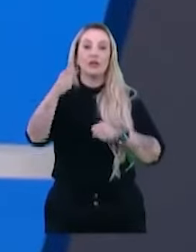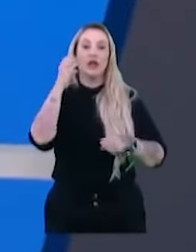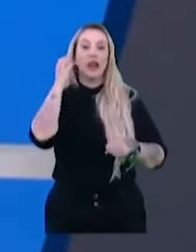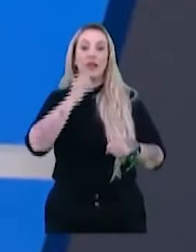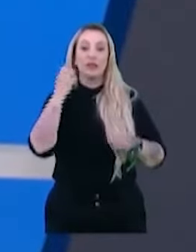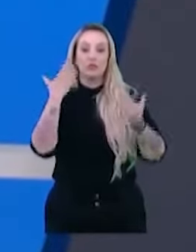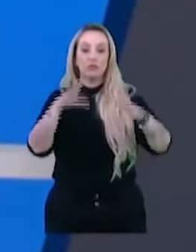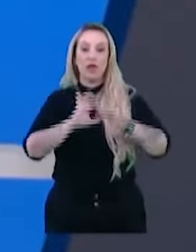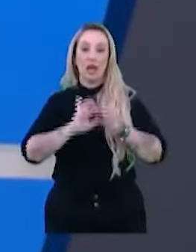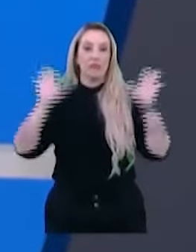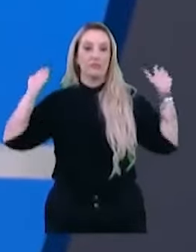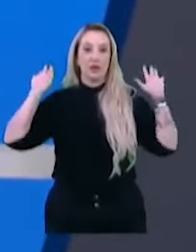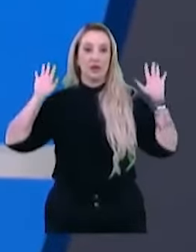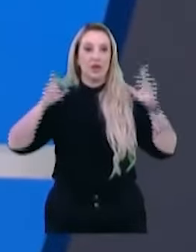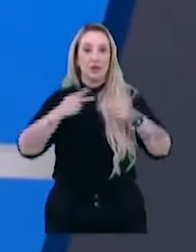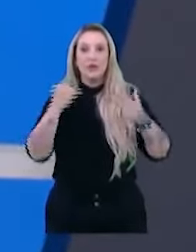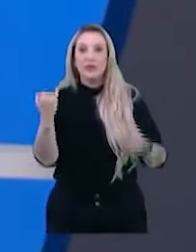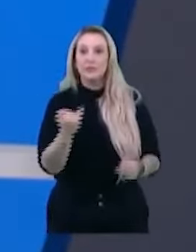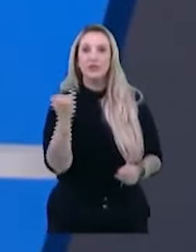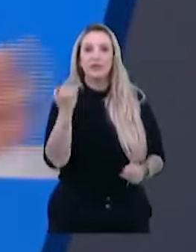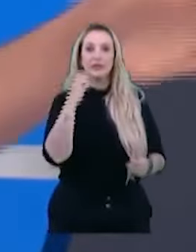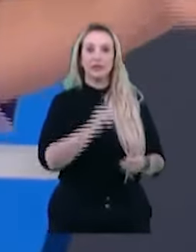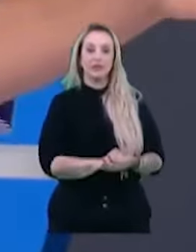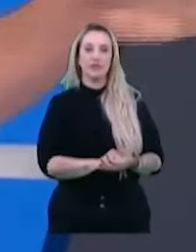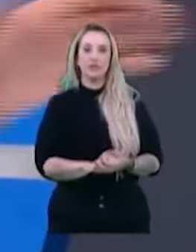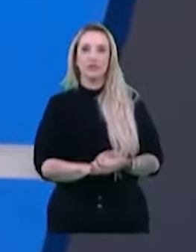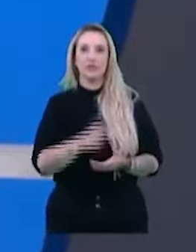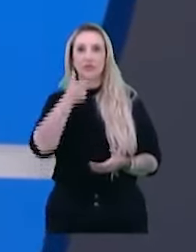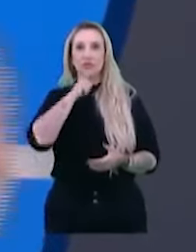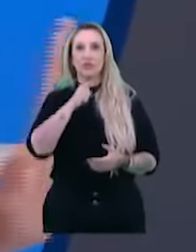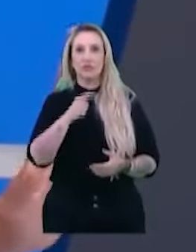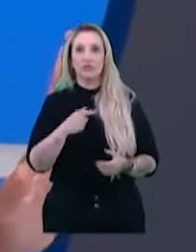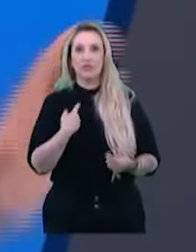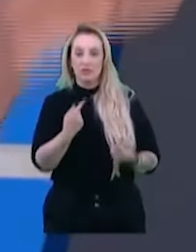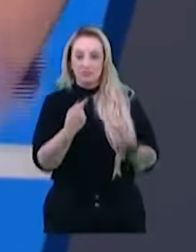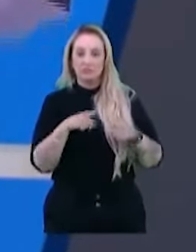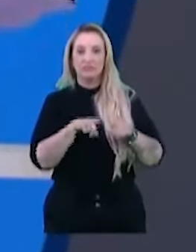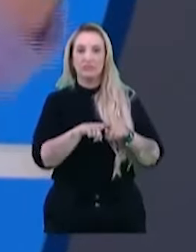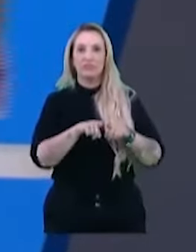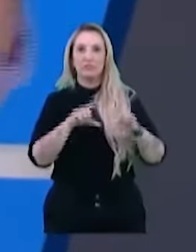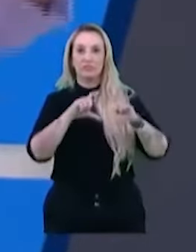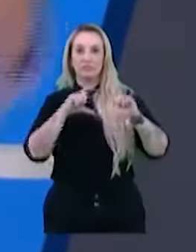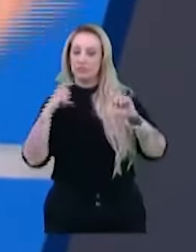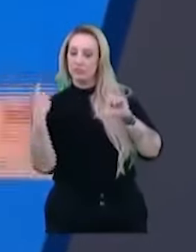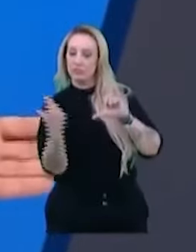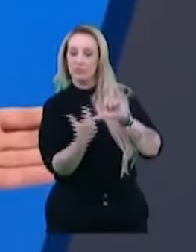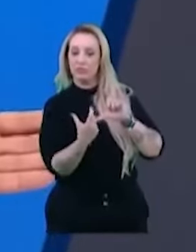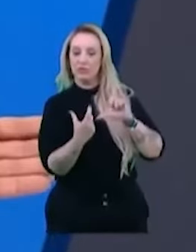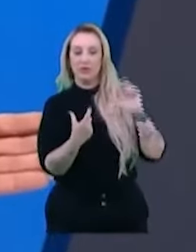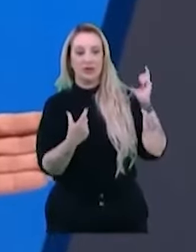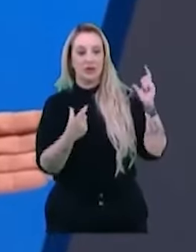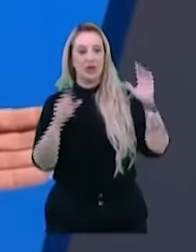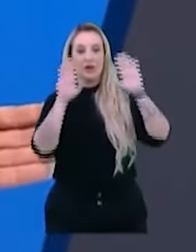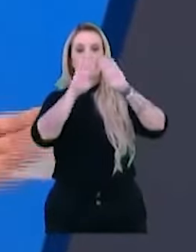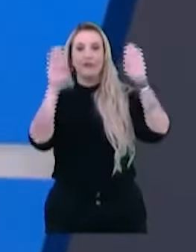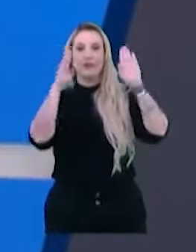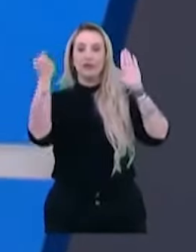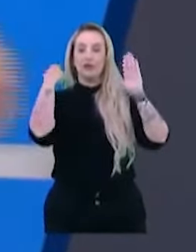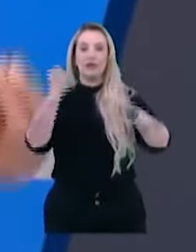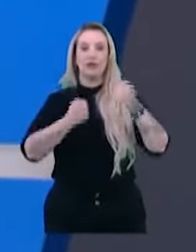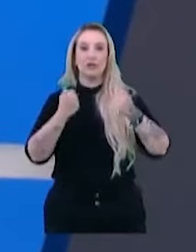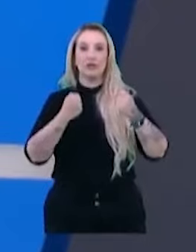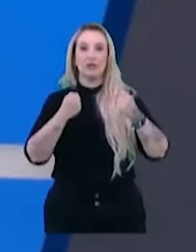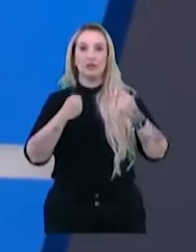liberar mais. E coisas elementares, gente. Poder botar uma publicidade na lateral da porta ou no vidro de trás, que